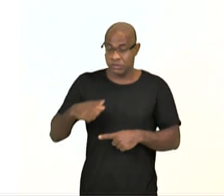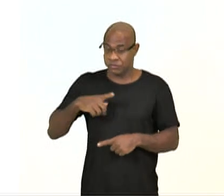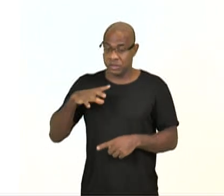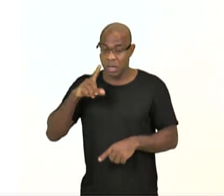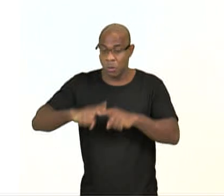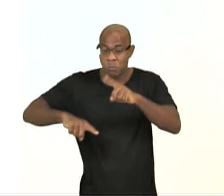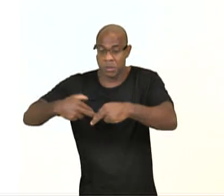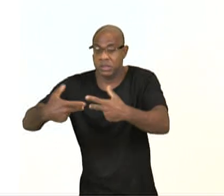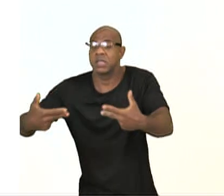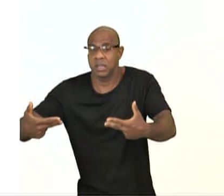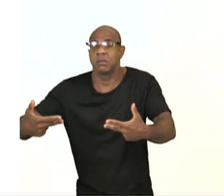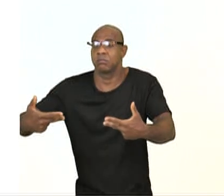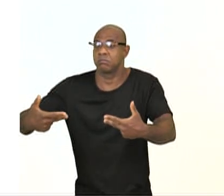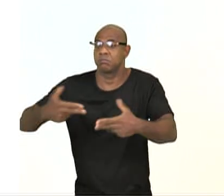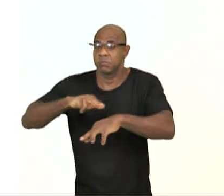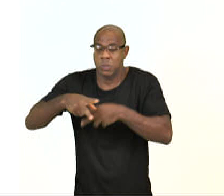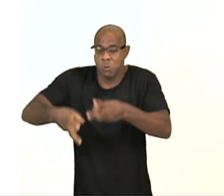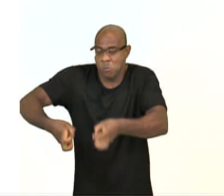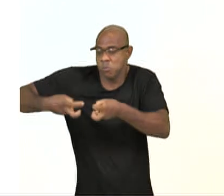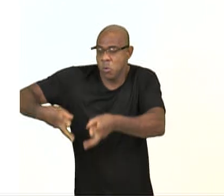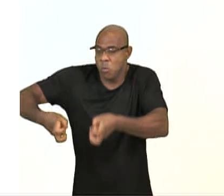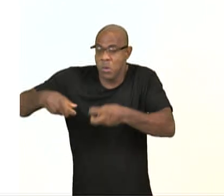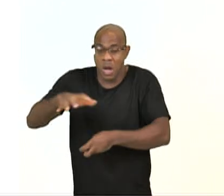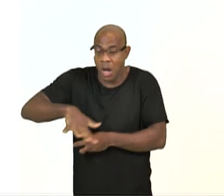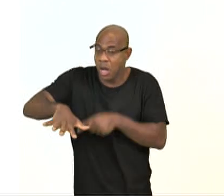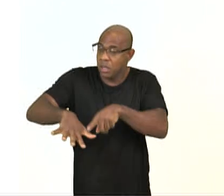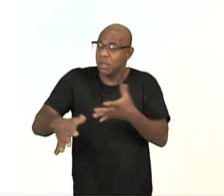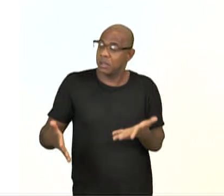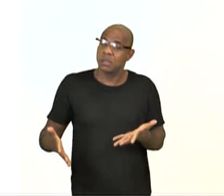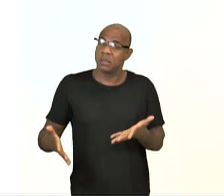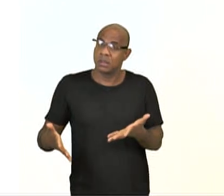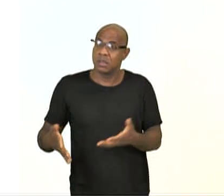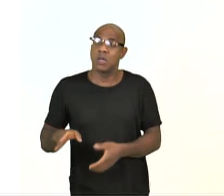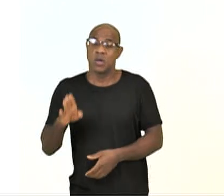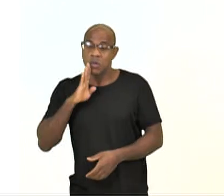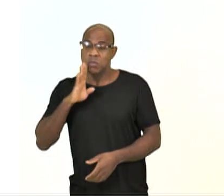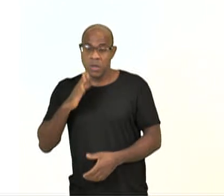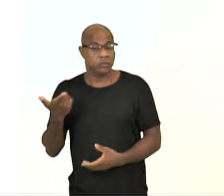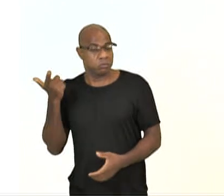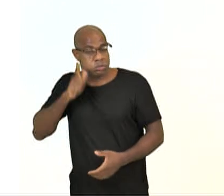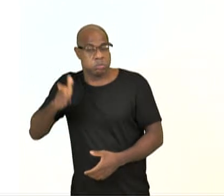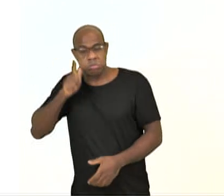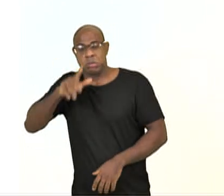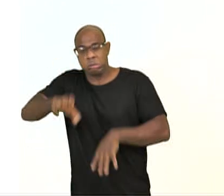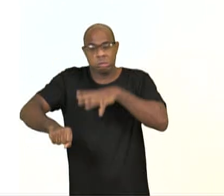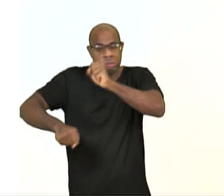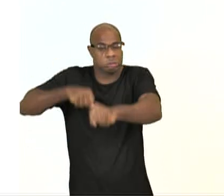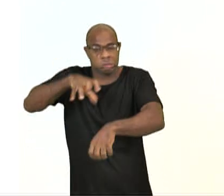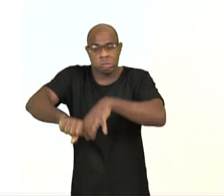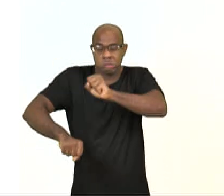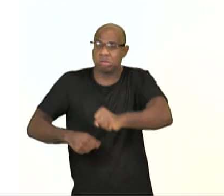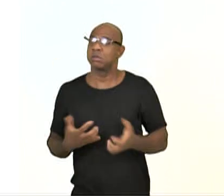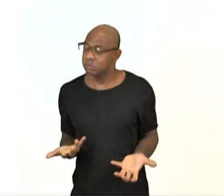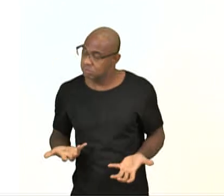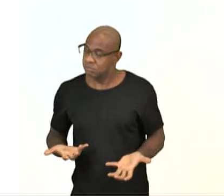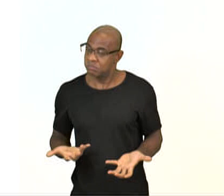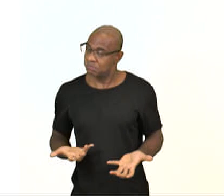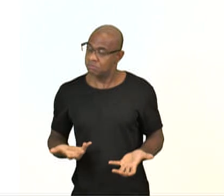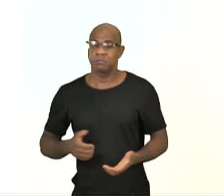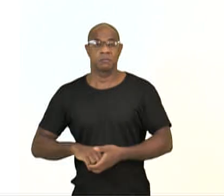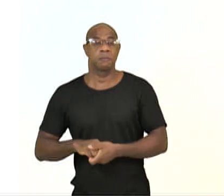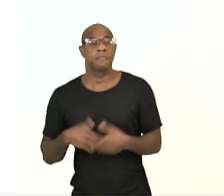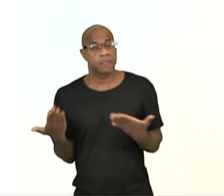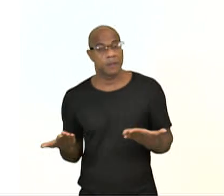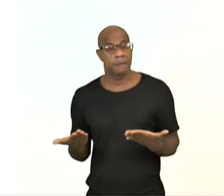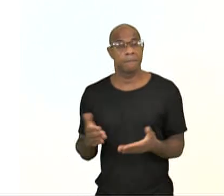gente. Facinho. Ainda o pessoal do Congo trabalhava para eles, por um preço nada, muito pouco.